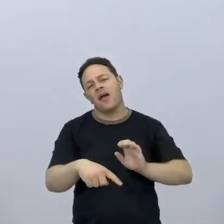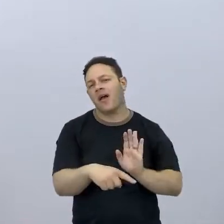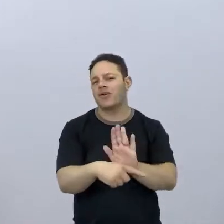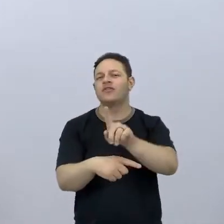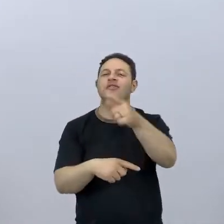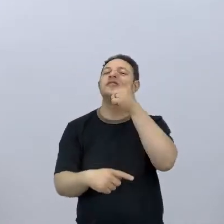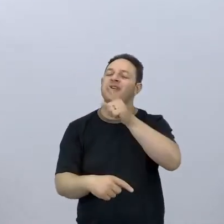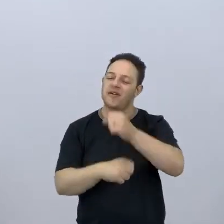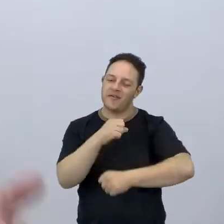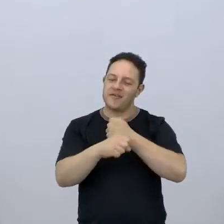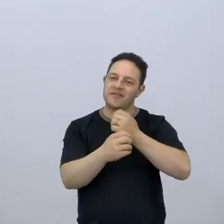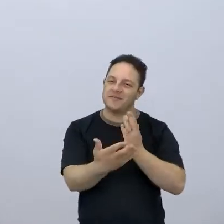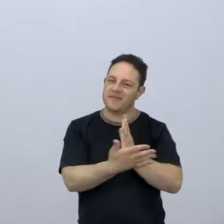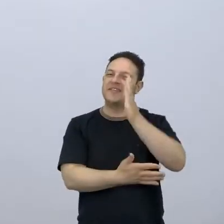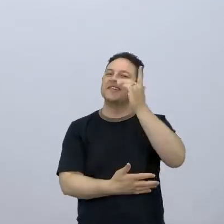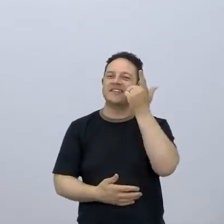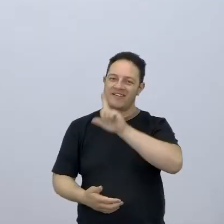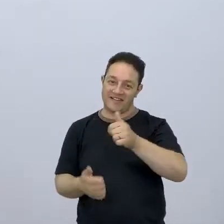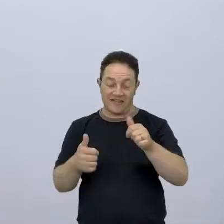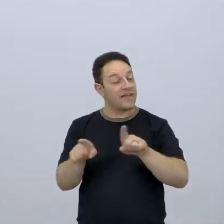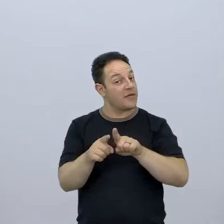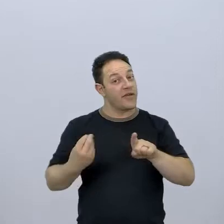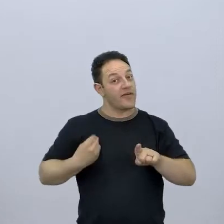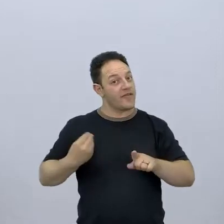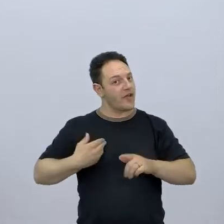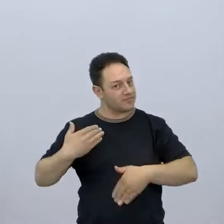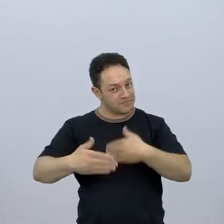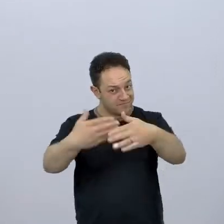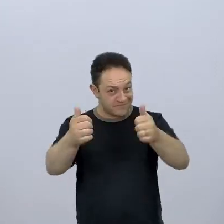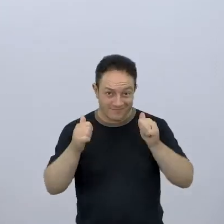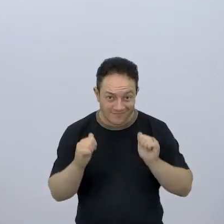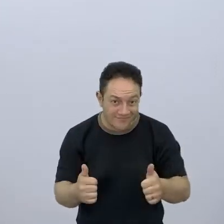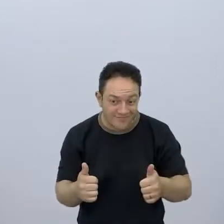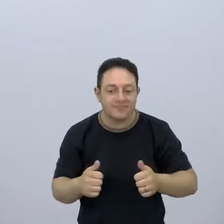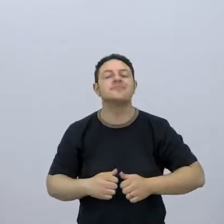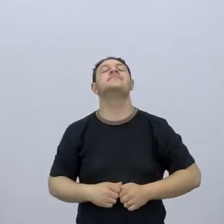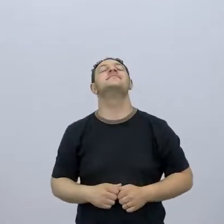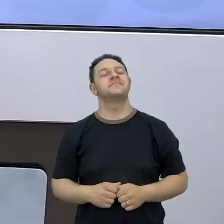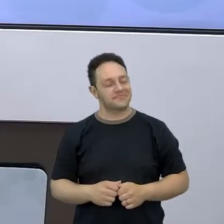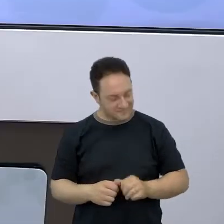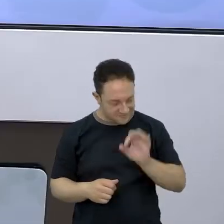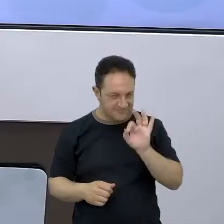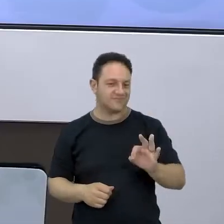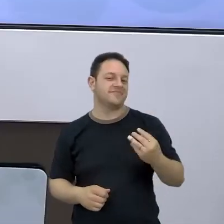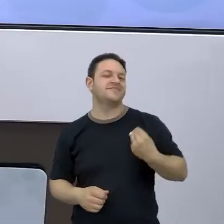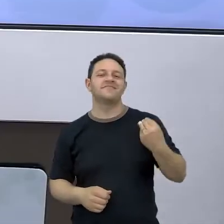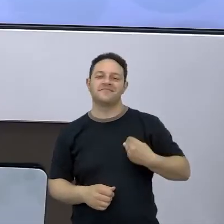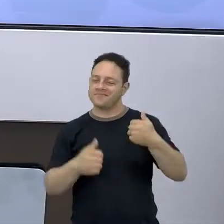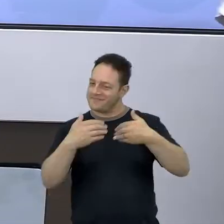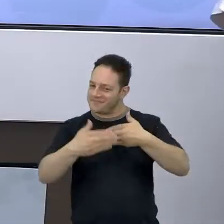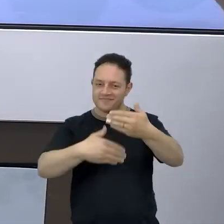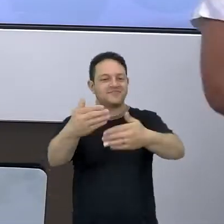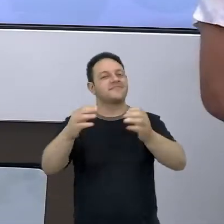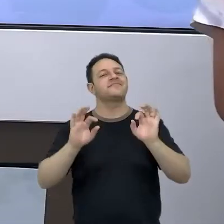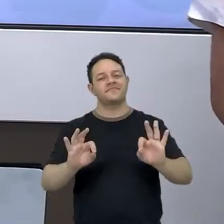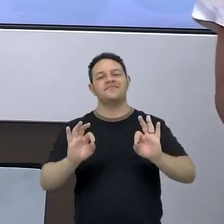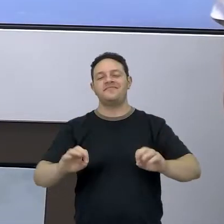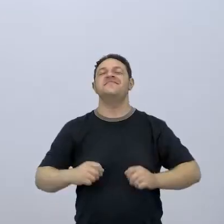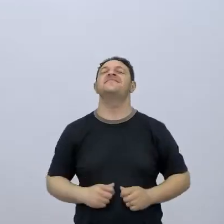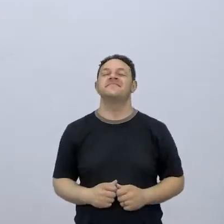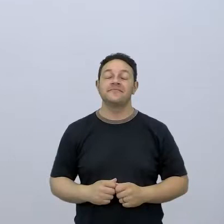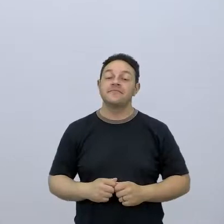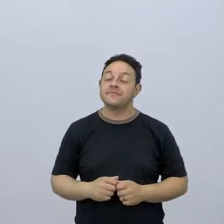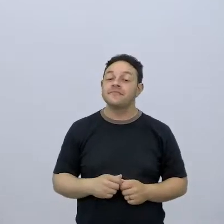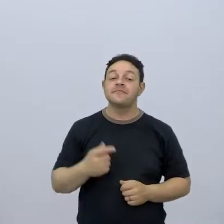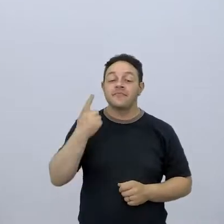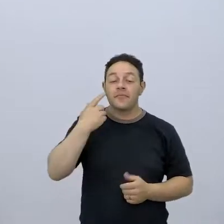passar de ano no ensino médio, mas também para a vida. Sim, certo? com certeza. Para a vida eu tenho certeza. Com certeza. Muito bem. E aí, olha só,